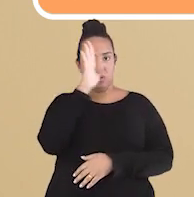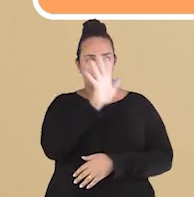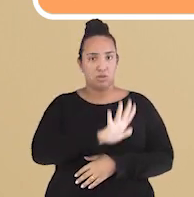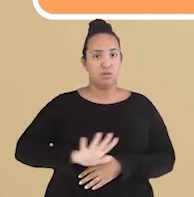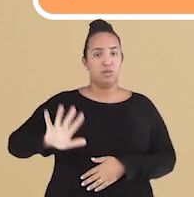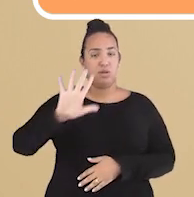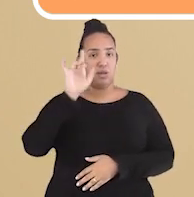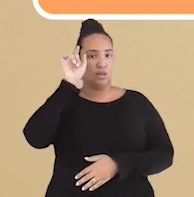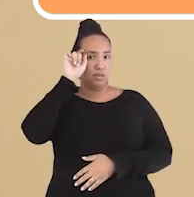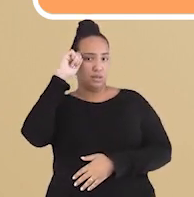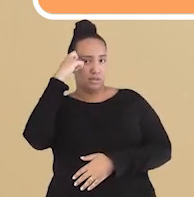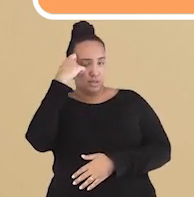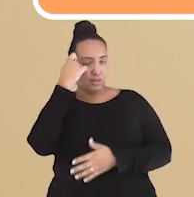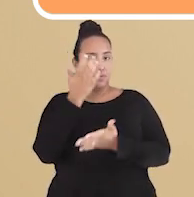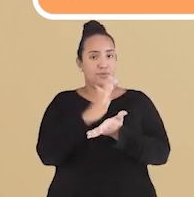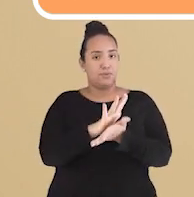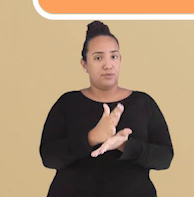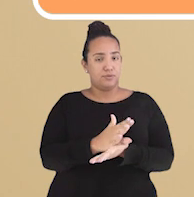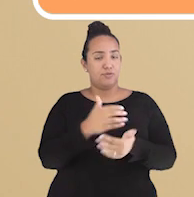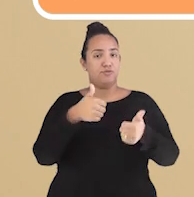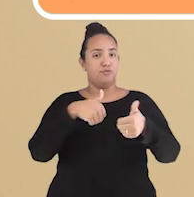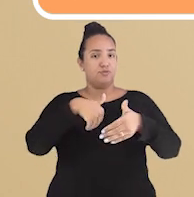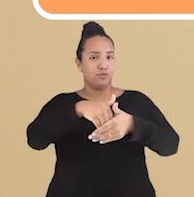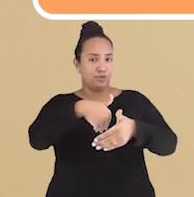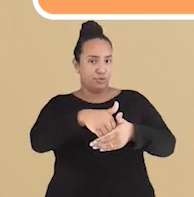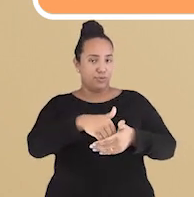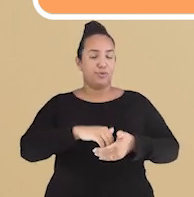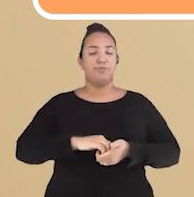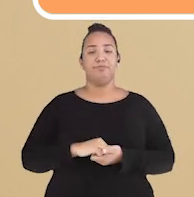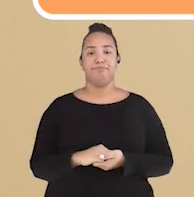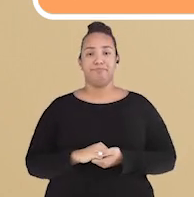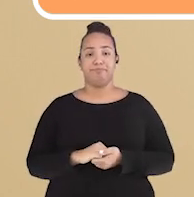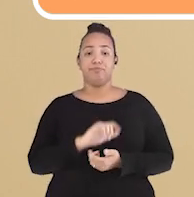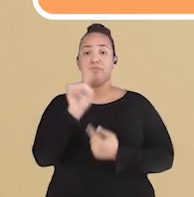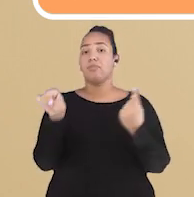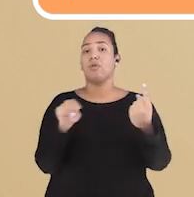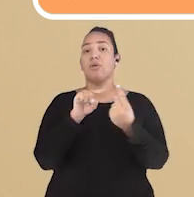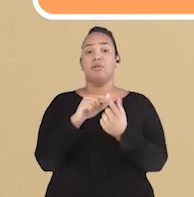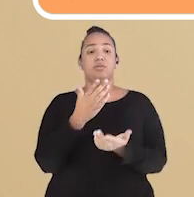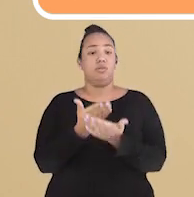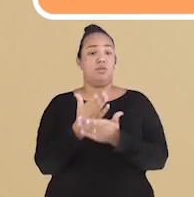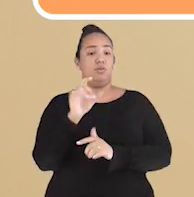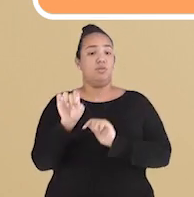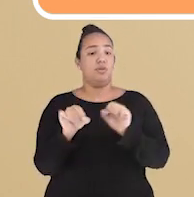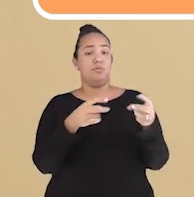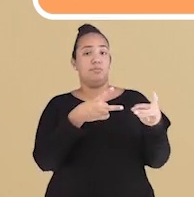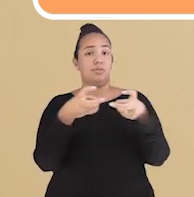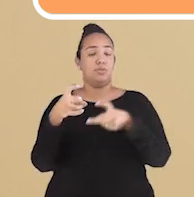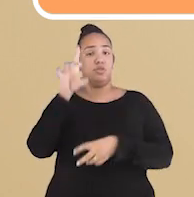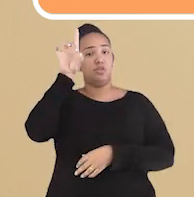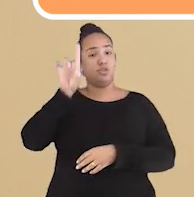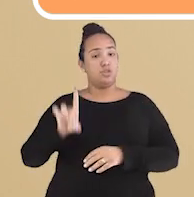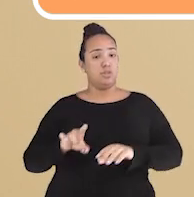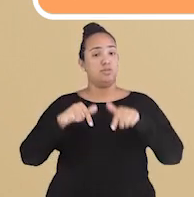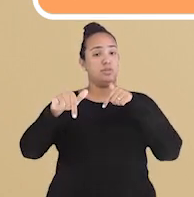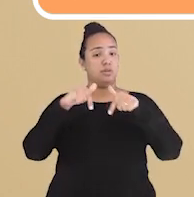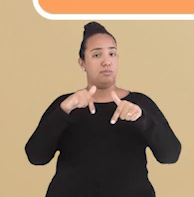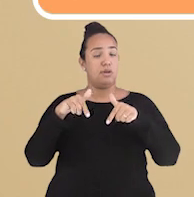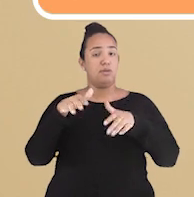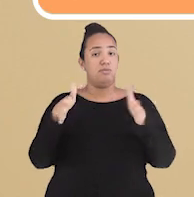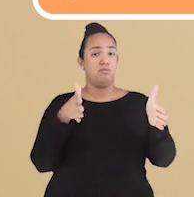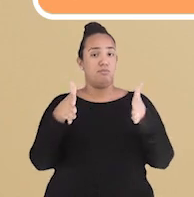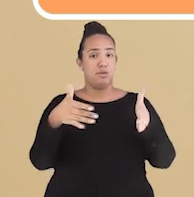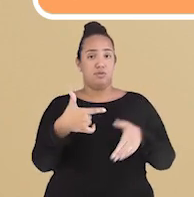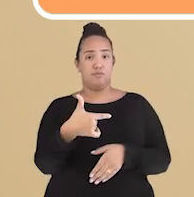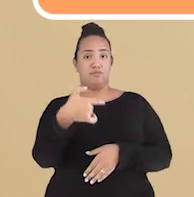samba, futebol, carnaval. E o objetivo dessa aula é compreender os direitos trabalhistas na Era Vargas e a